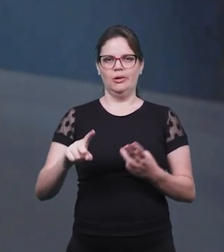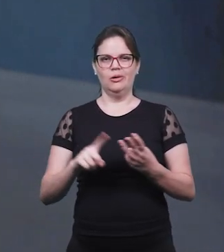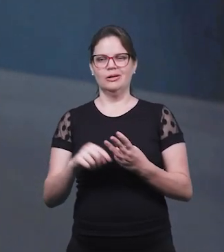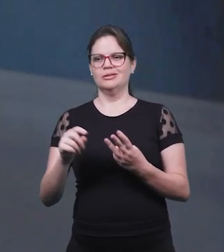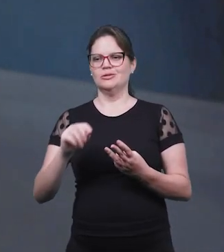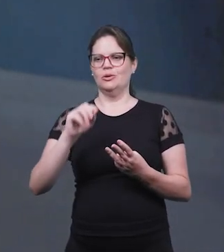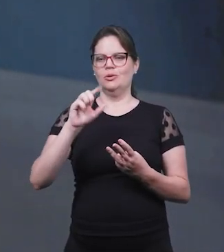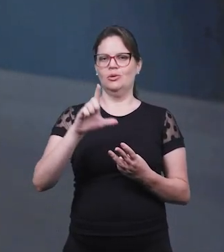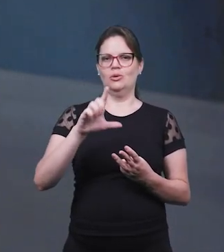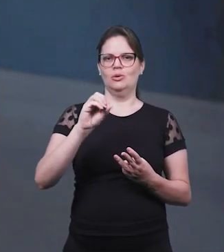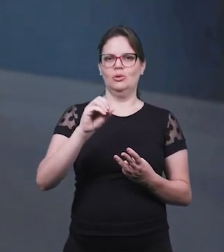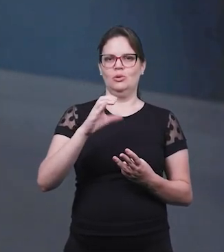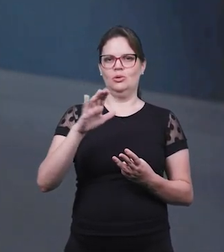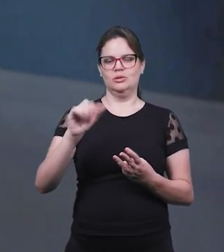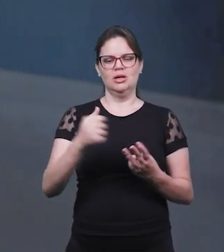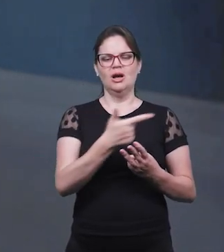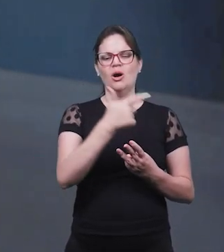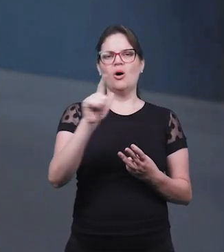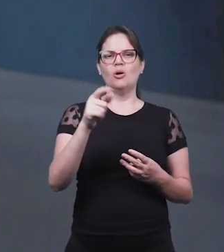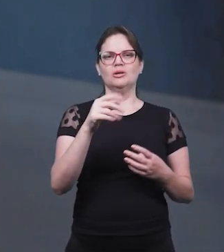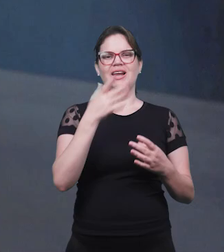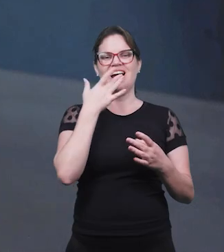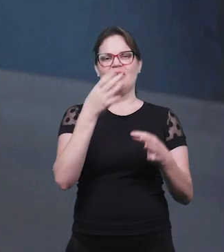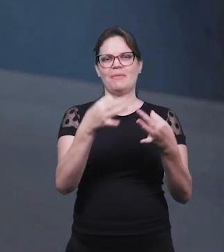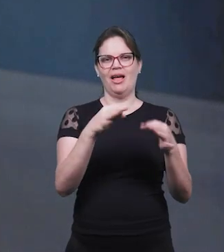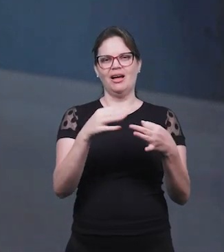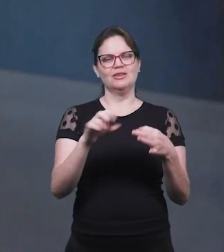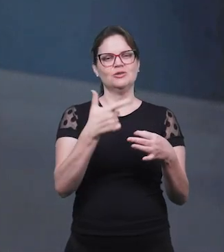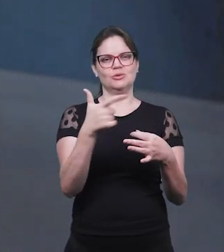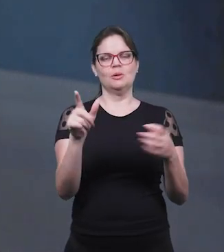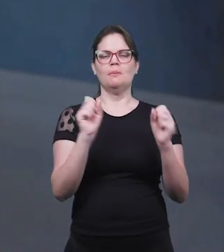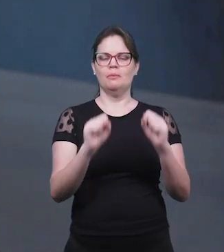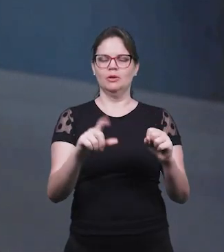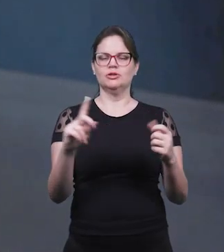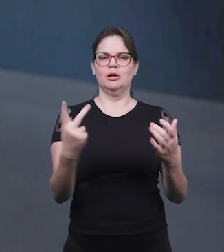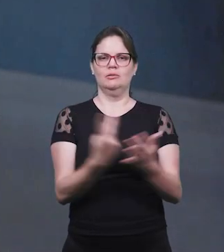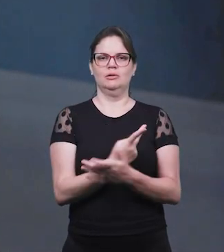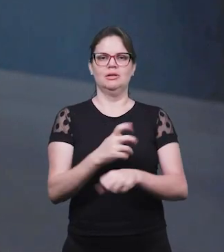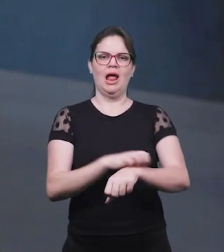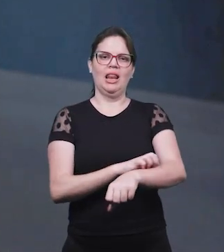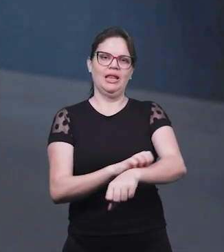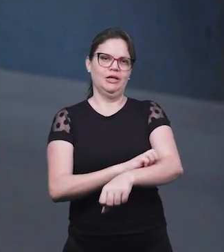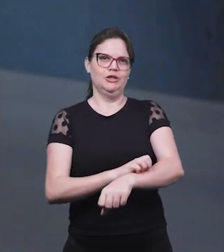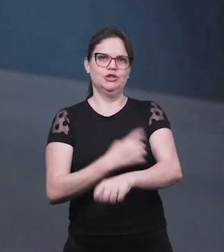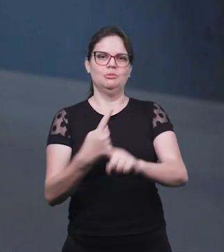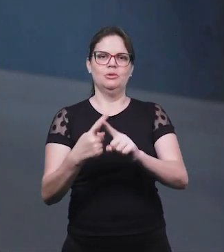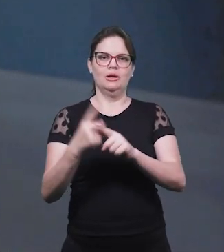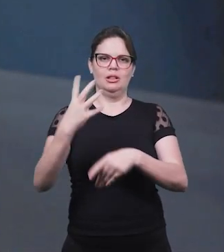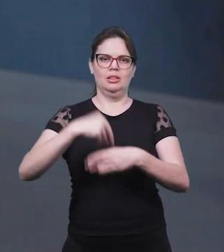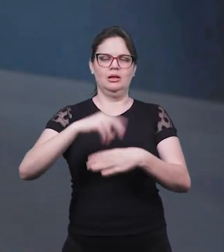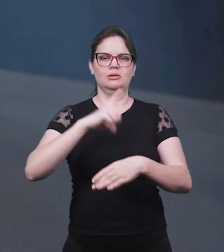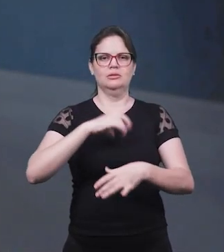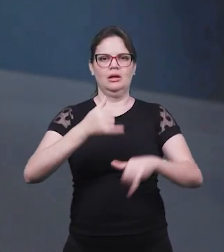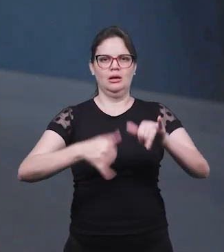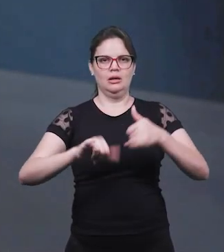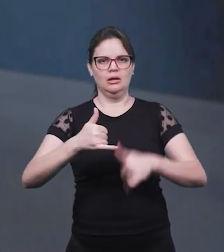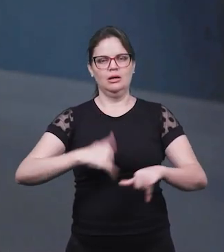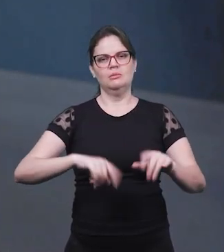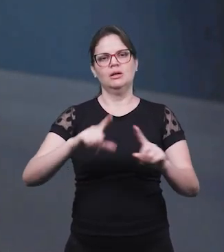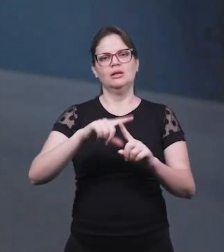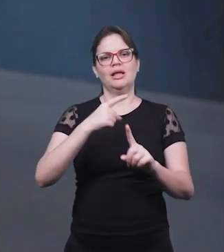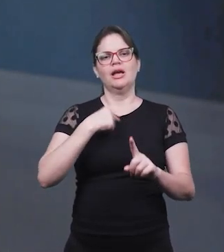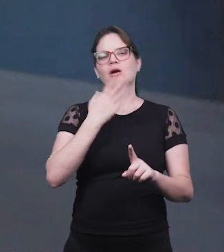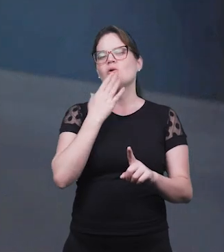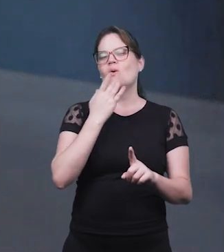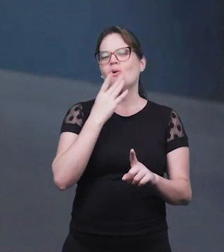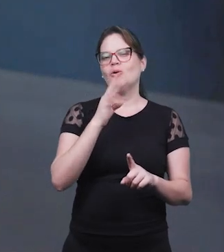podem trazer dermatite alérgica de contato por causa das químicas, a tintura,